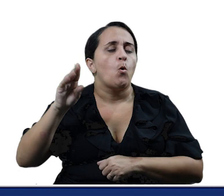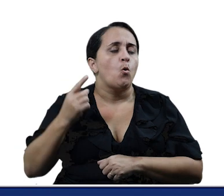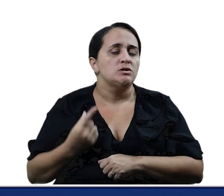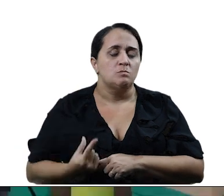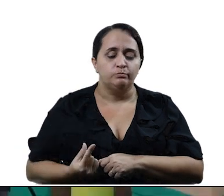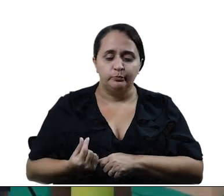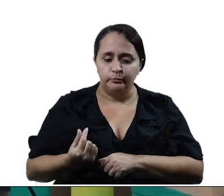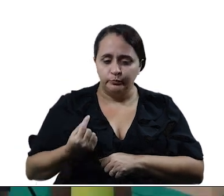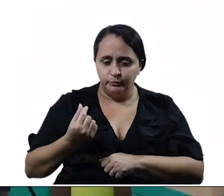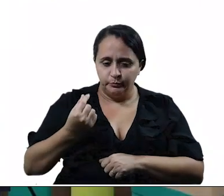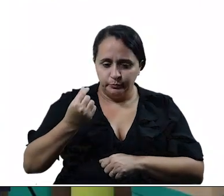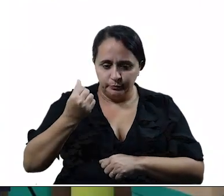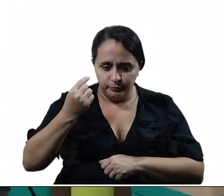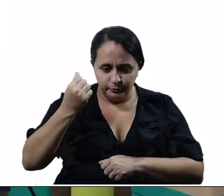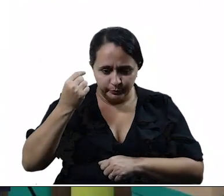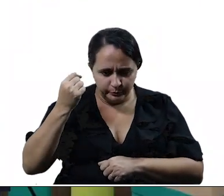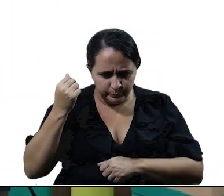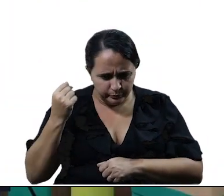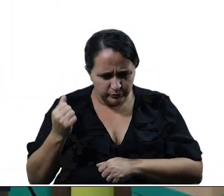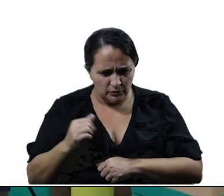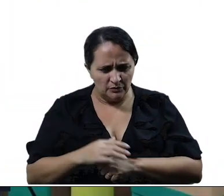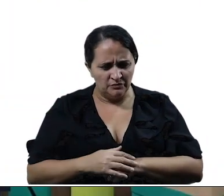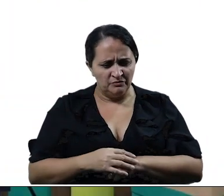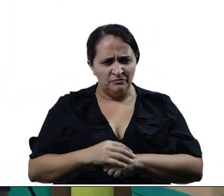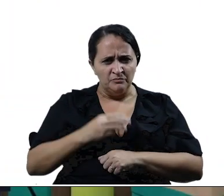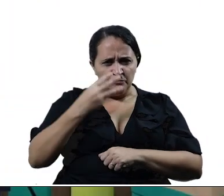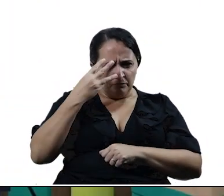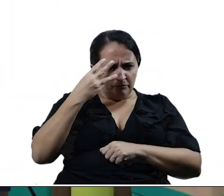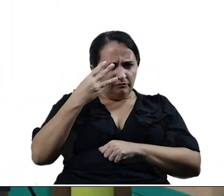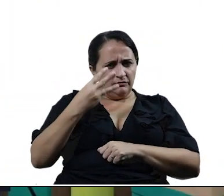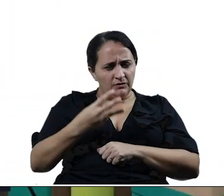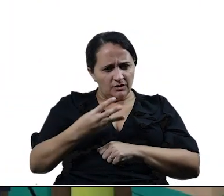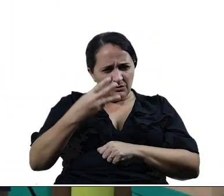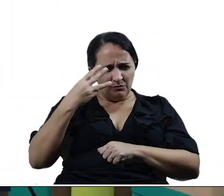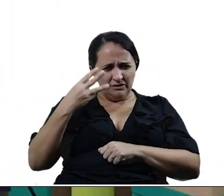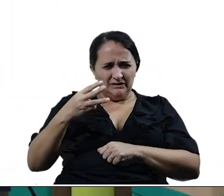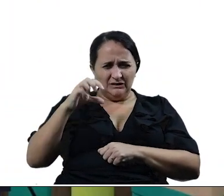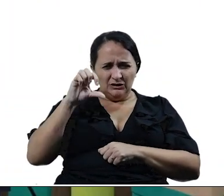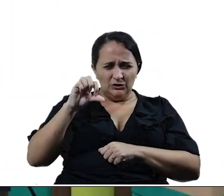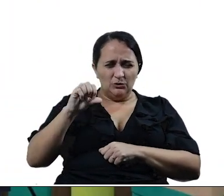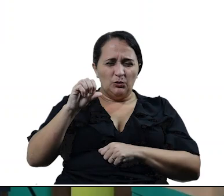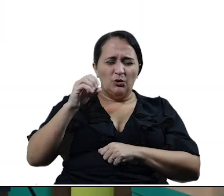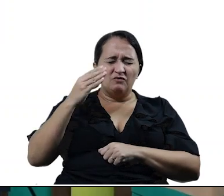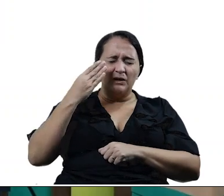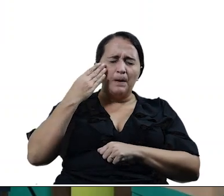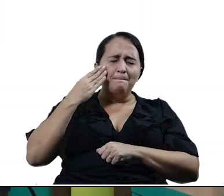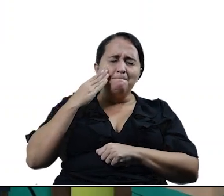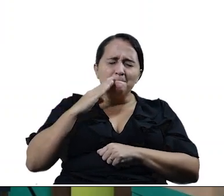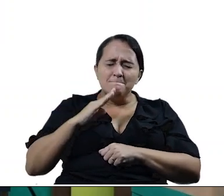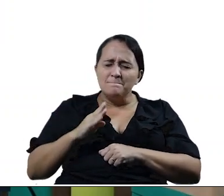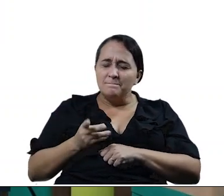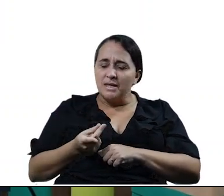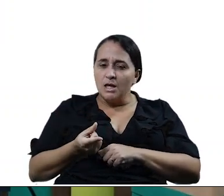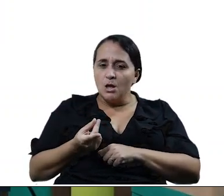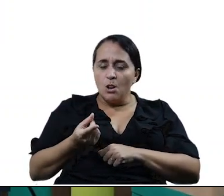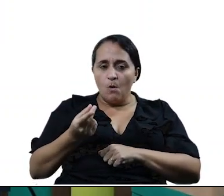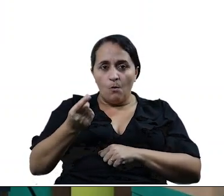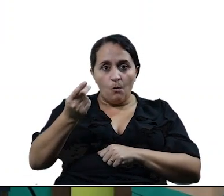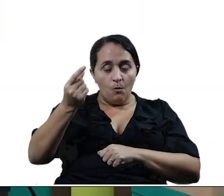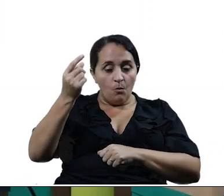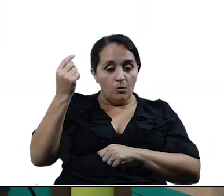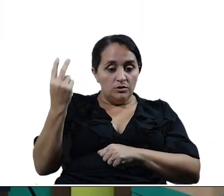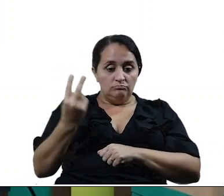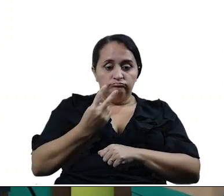Central. Esses 339 bilhões são de valores